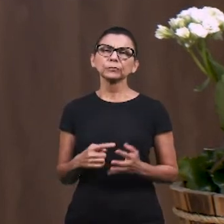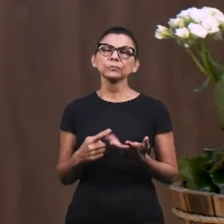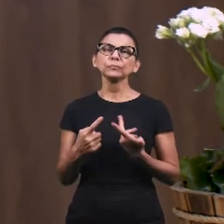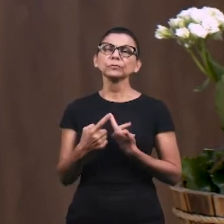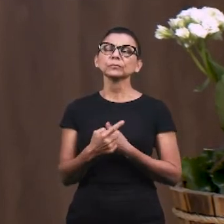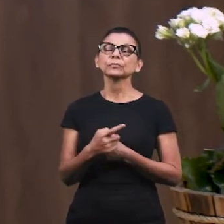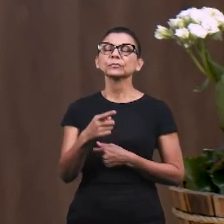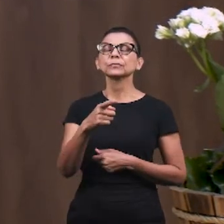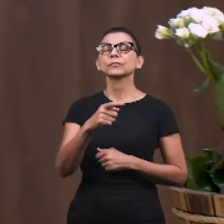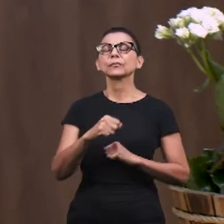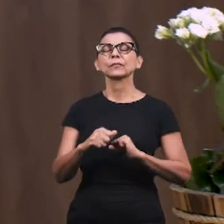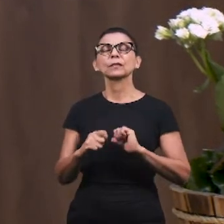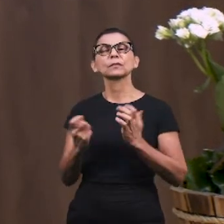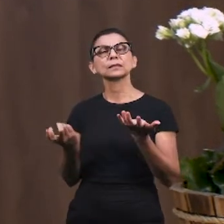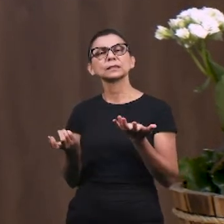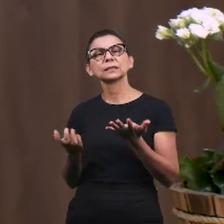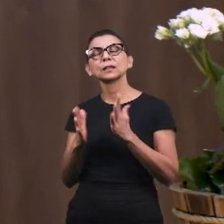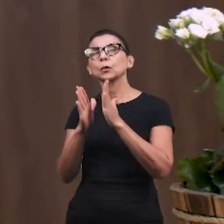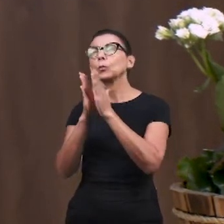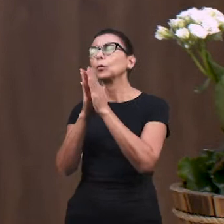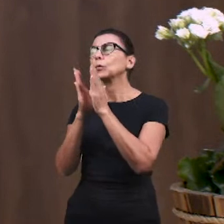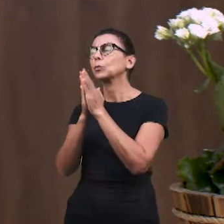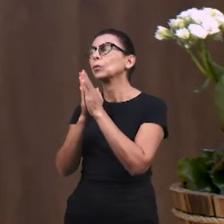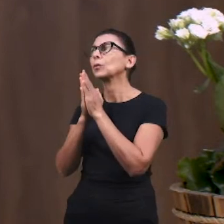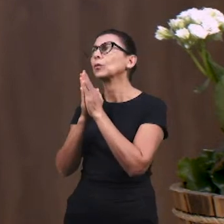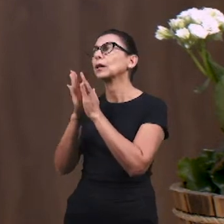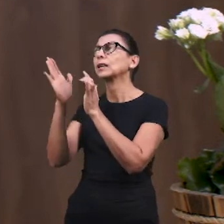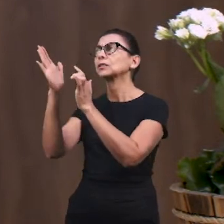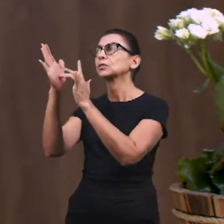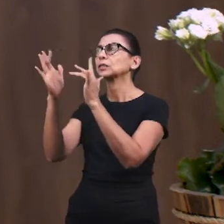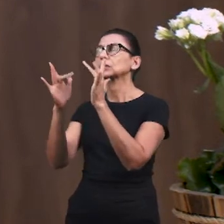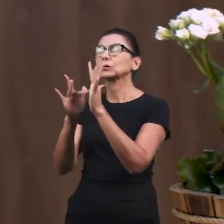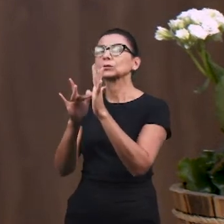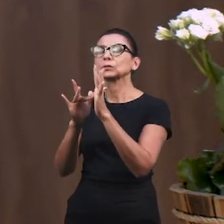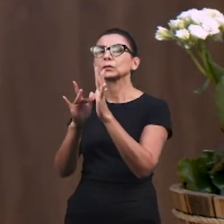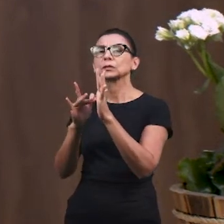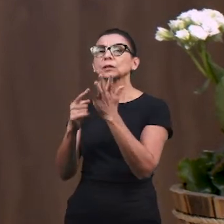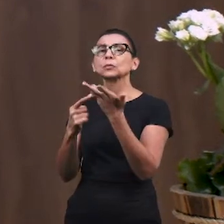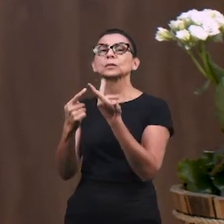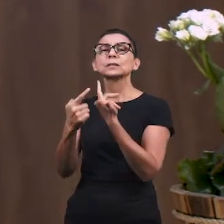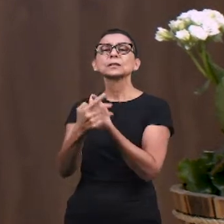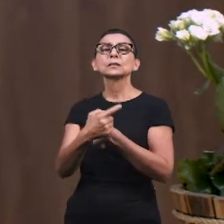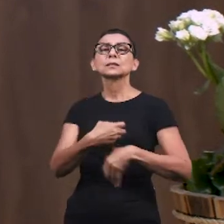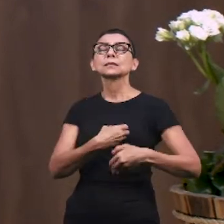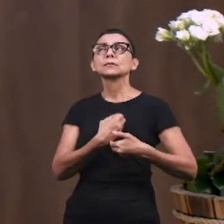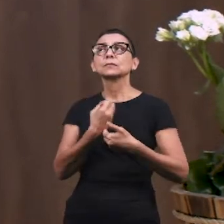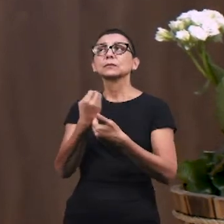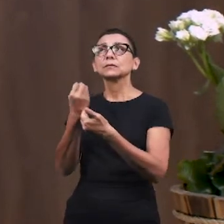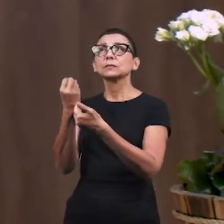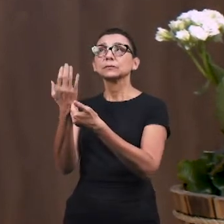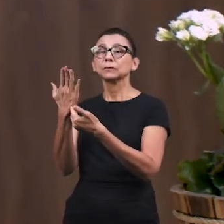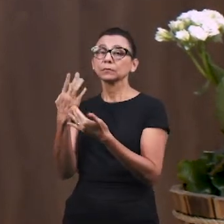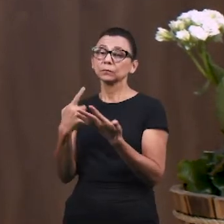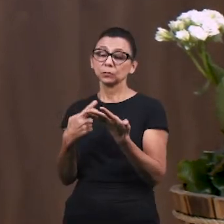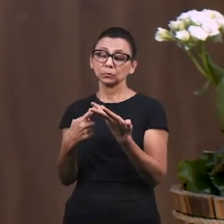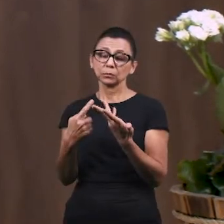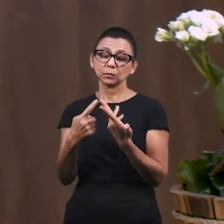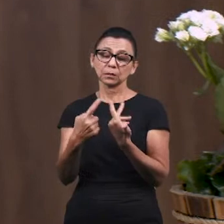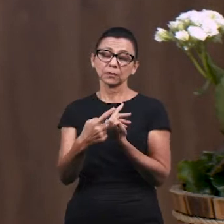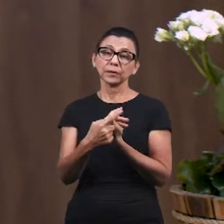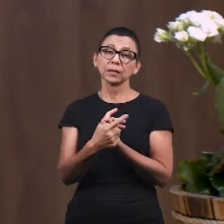mão desta resposta? Quantas vezes você entregou a sua vida? Quantas vezes você colocou diante do Senhor